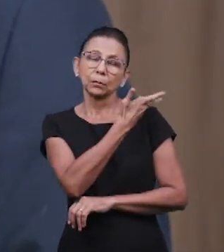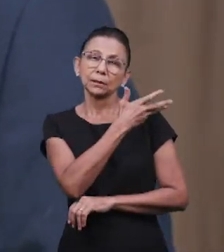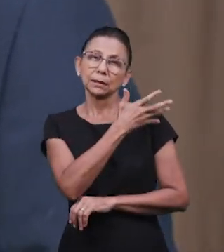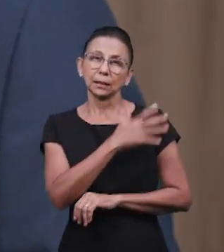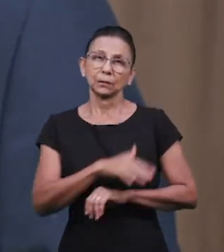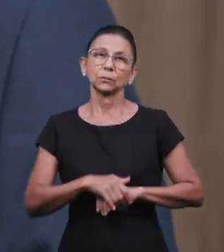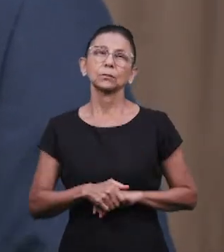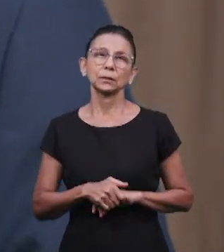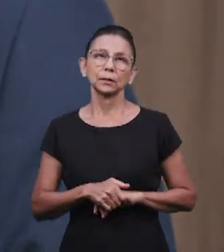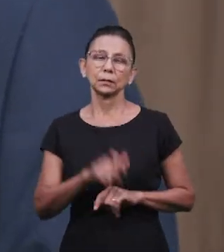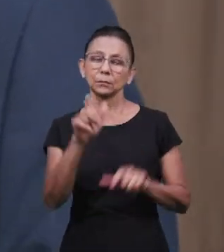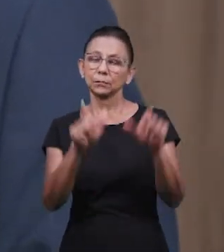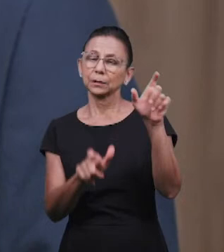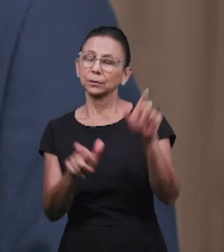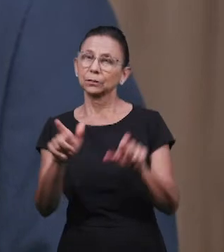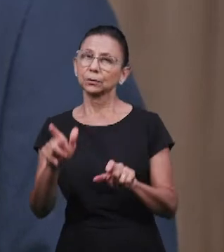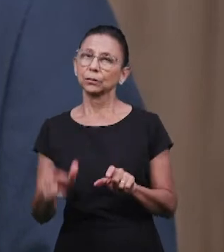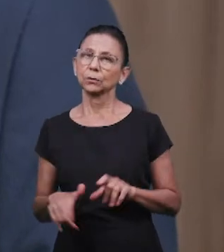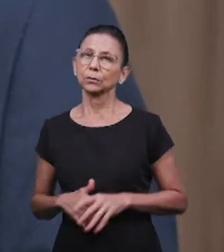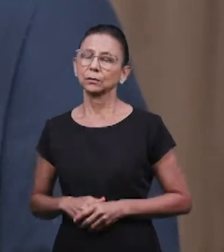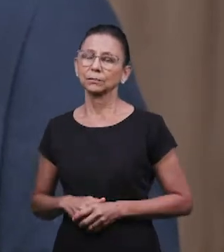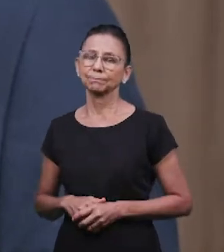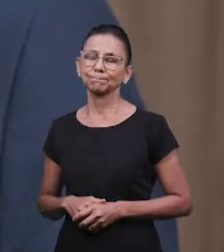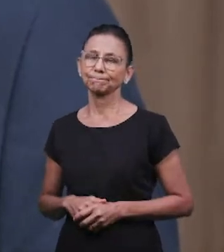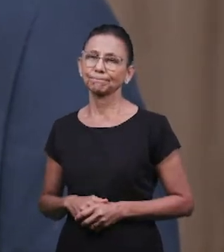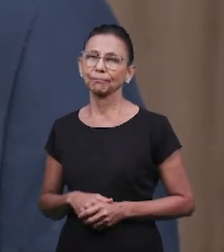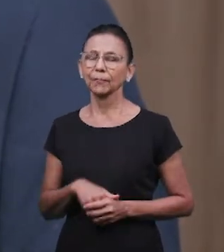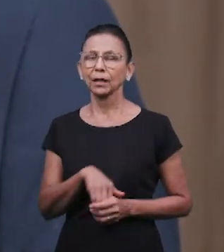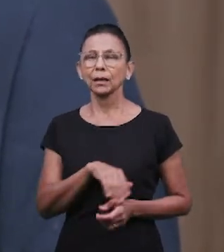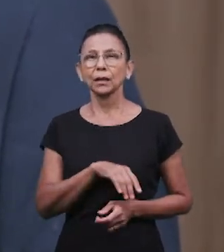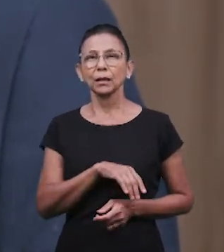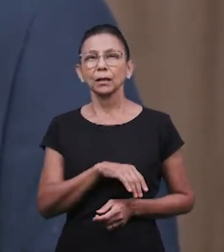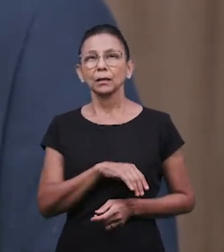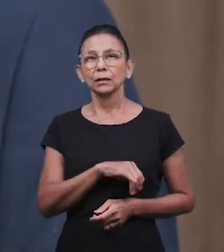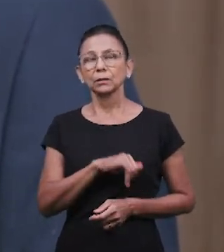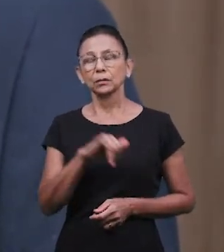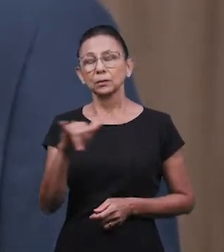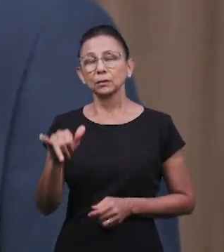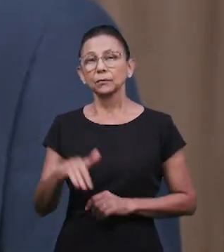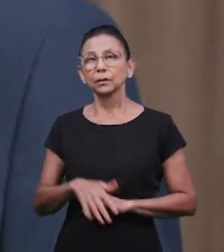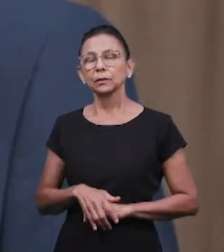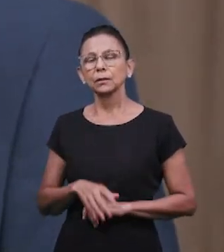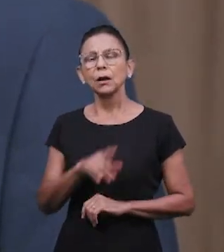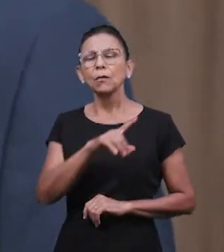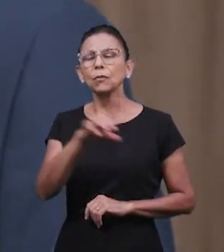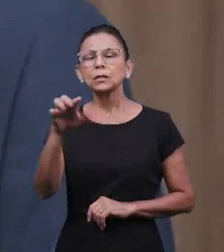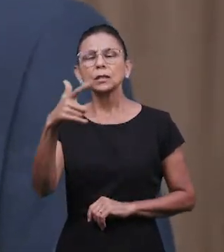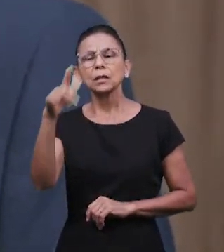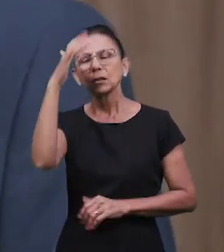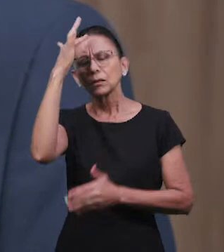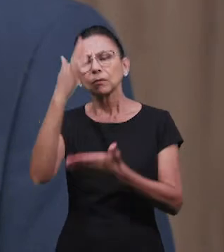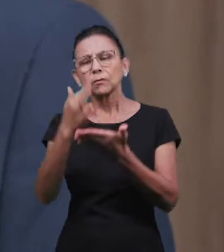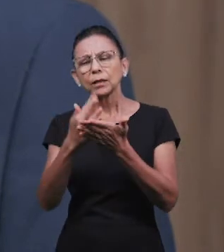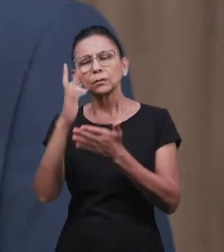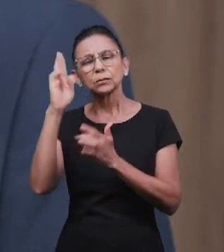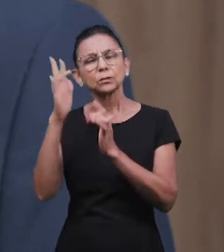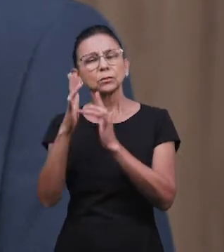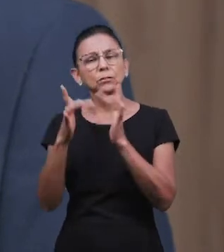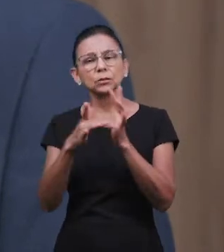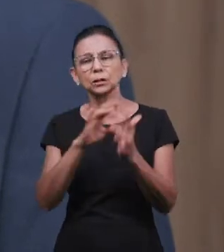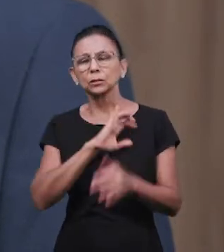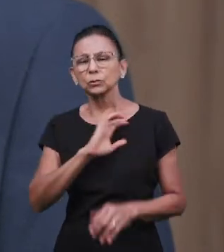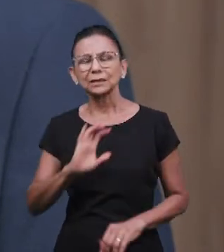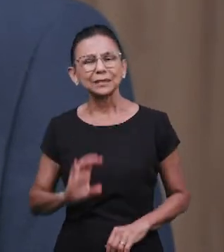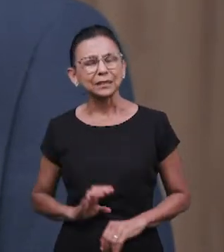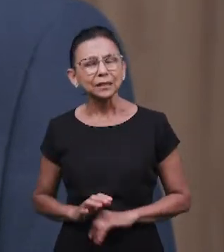assim: meus irmãos, não tenhais a fé de nosso Senhor Jesus Cristo, Senhor da glória,